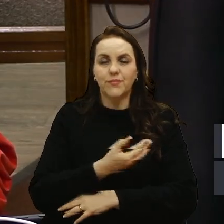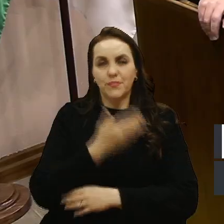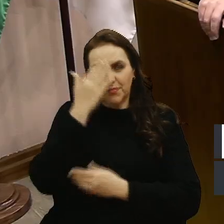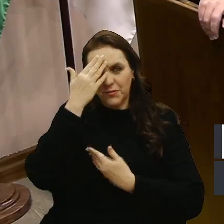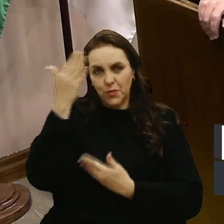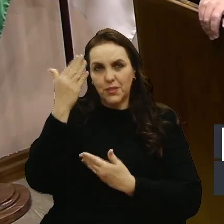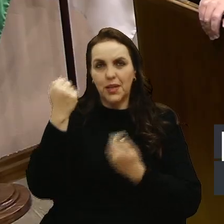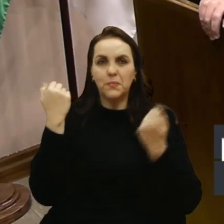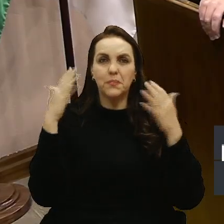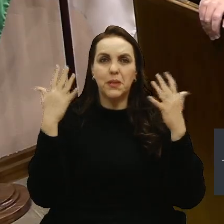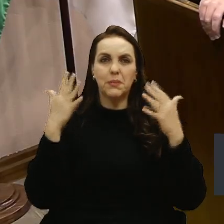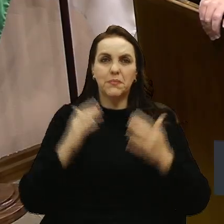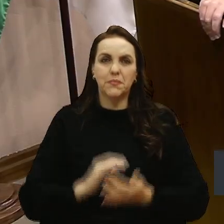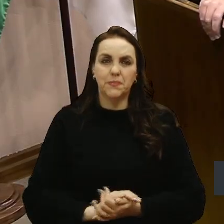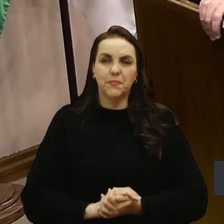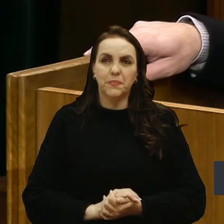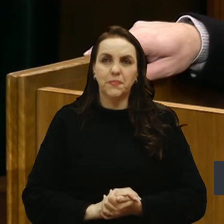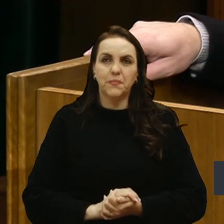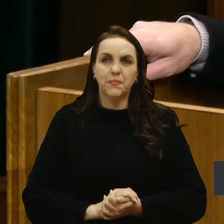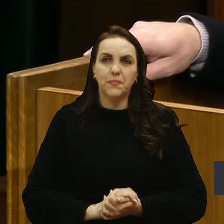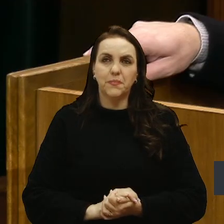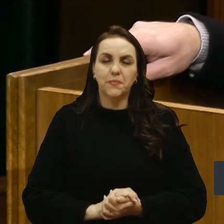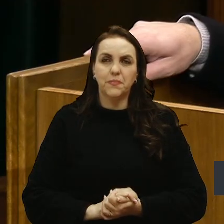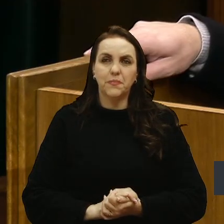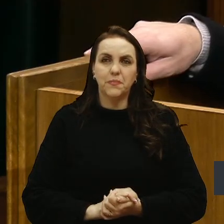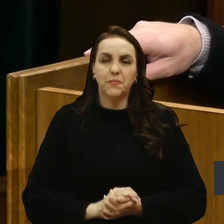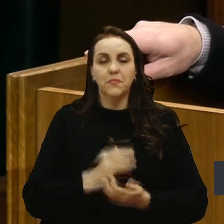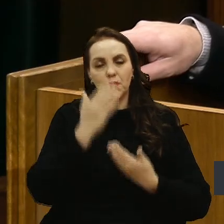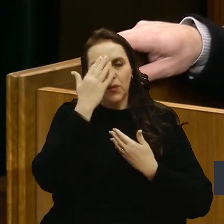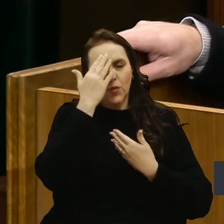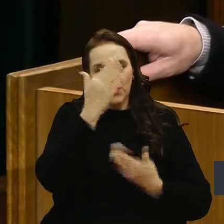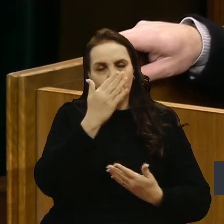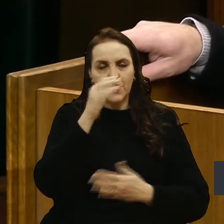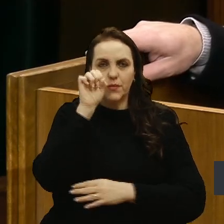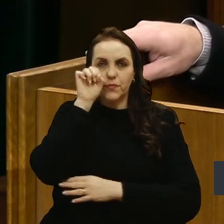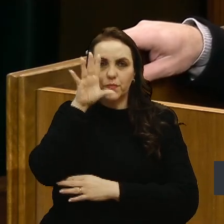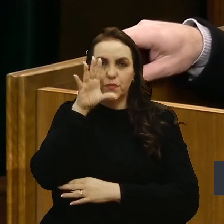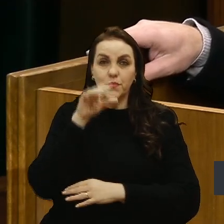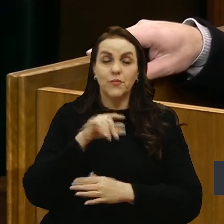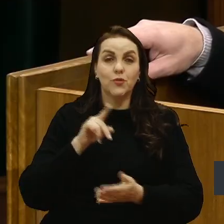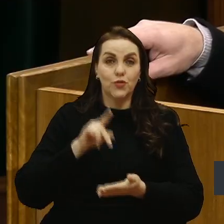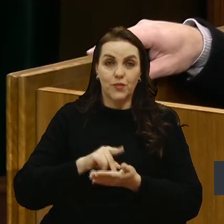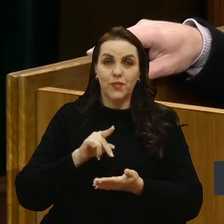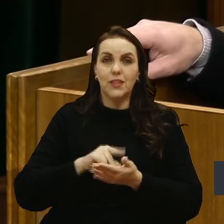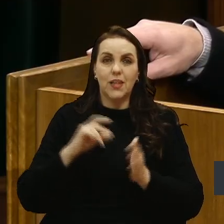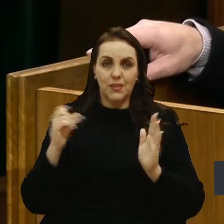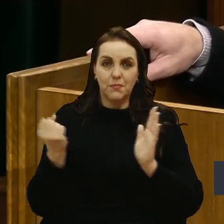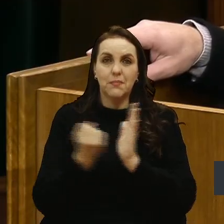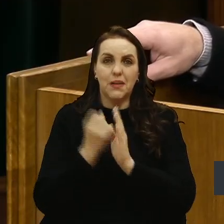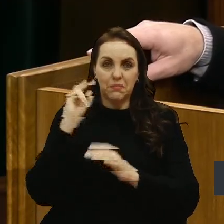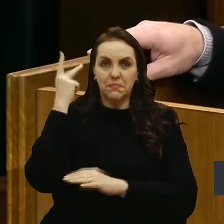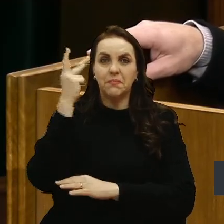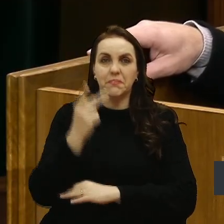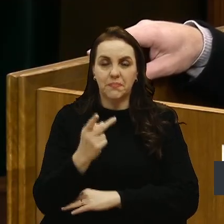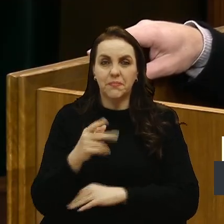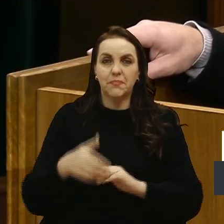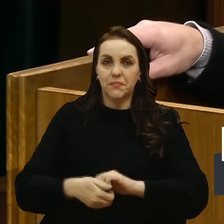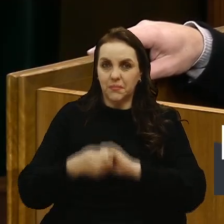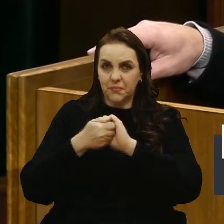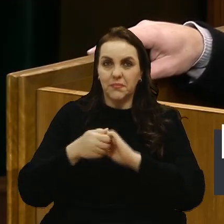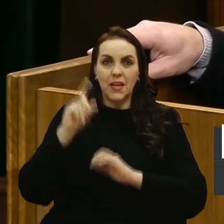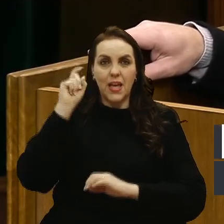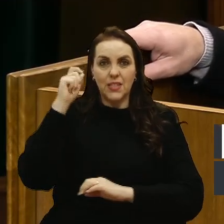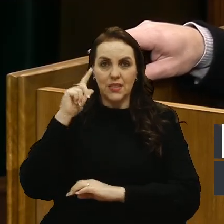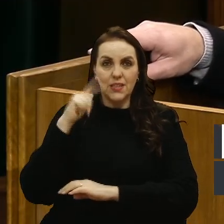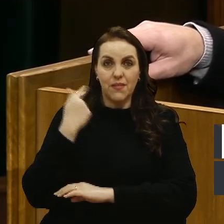Parabéns. Obrigado, vereador Fiuza. Será realmente um momento histórico. Quero cumprimentar aqui também a ex-vereadora Gladys Fris, lá